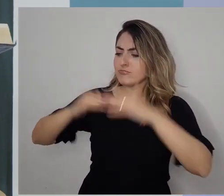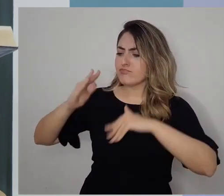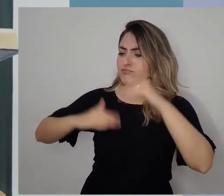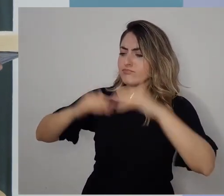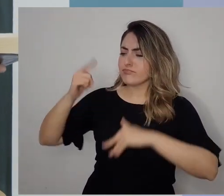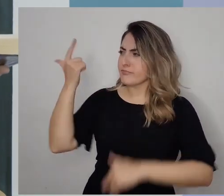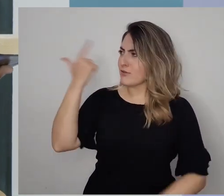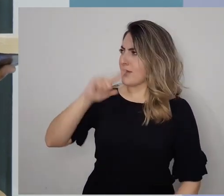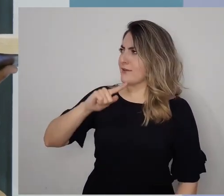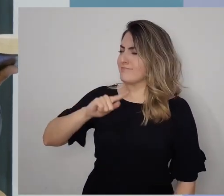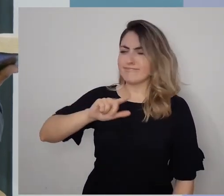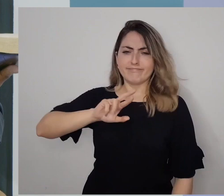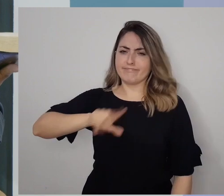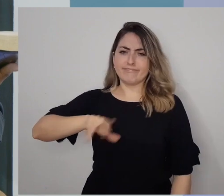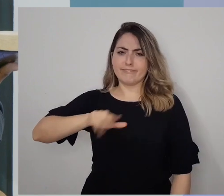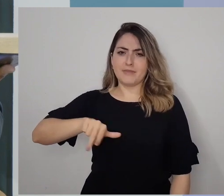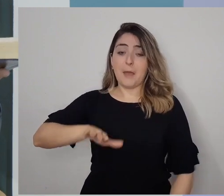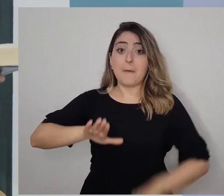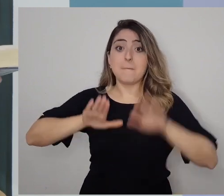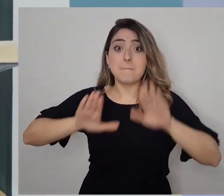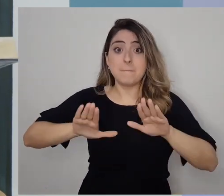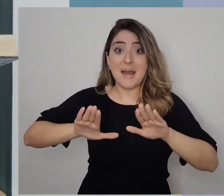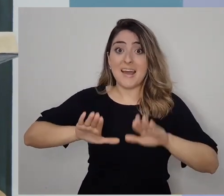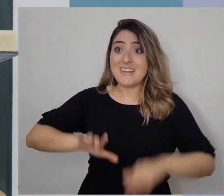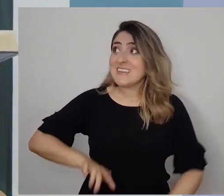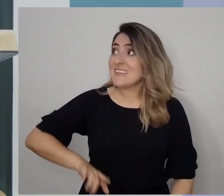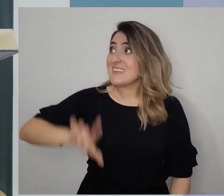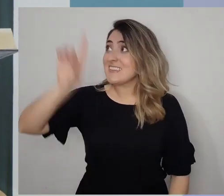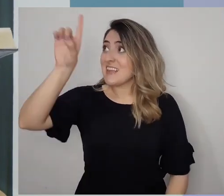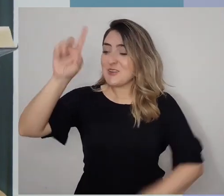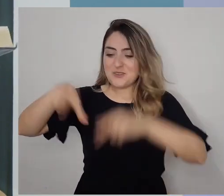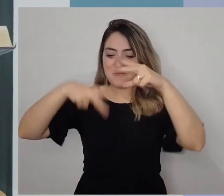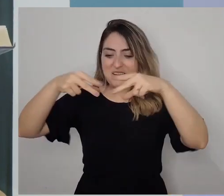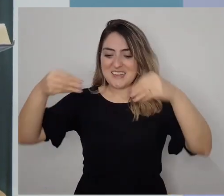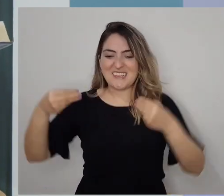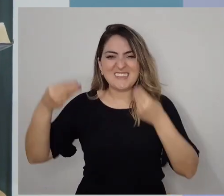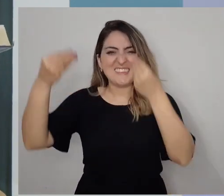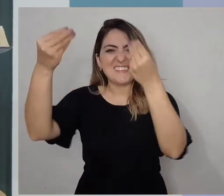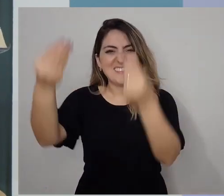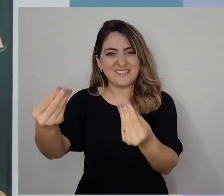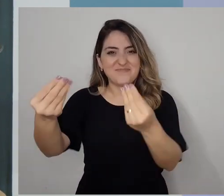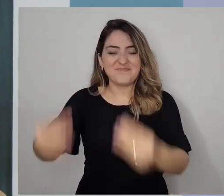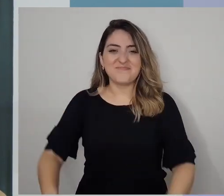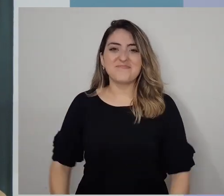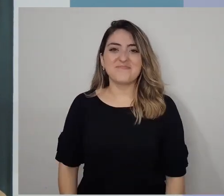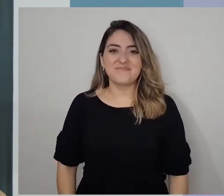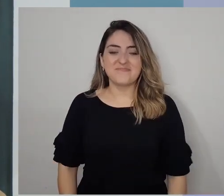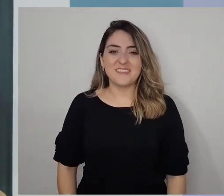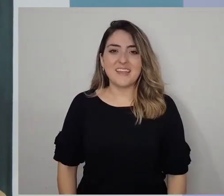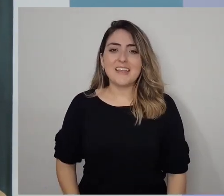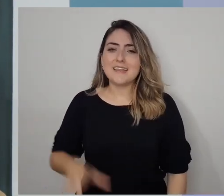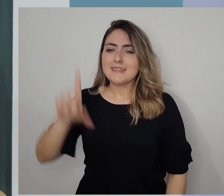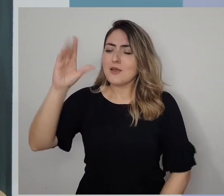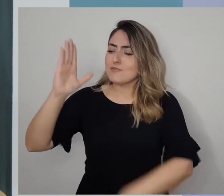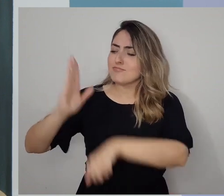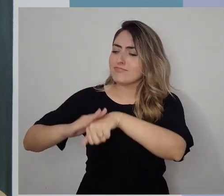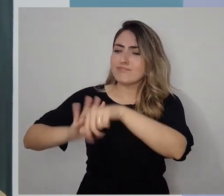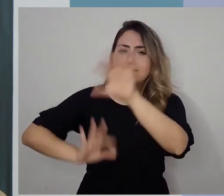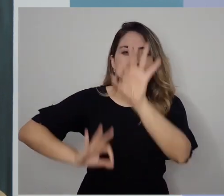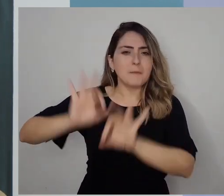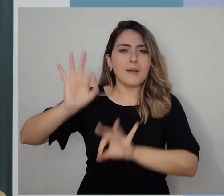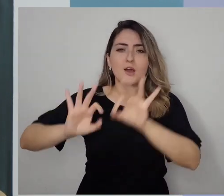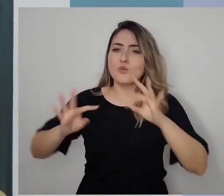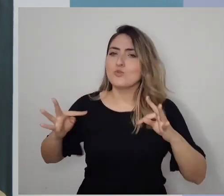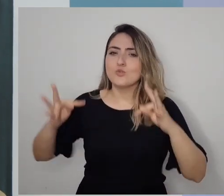somos feitura dele, criados em Cristo Jesus para boas obras, as quais Deus de